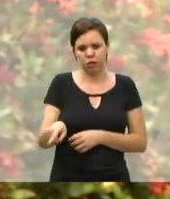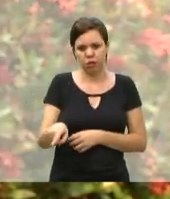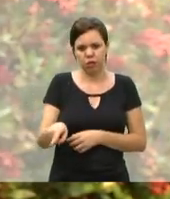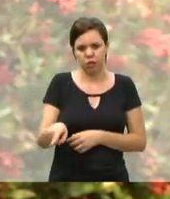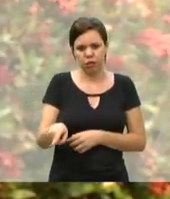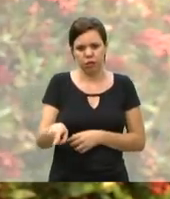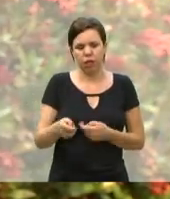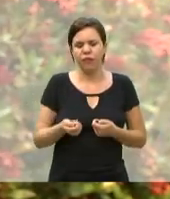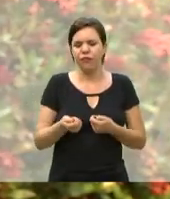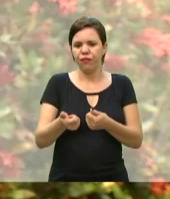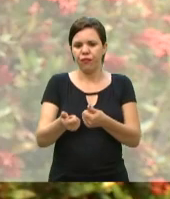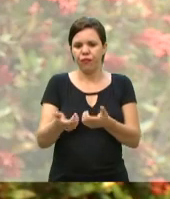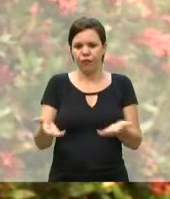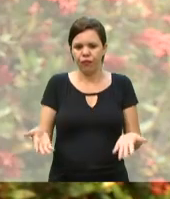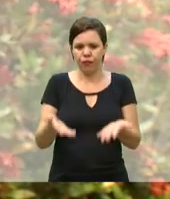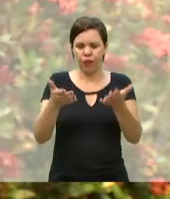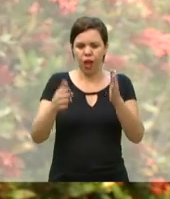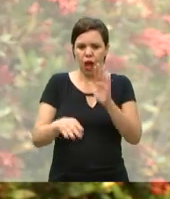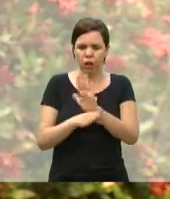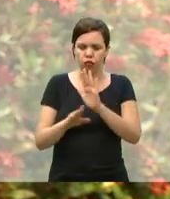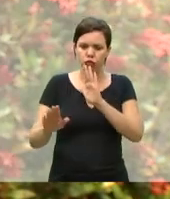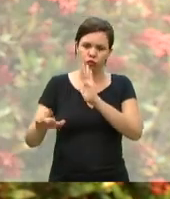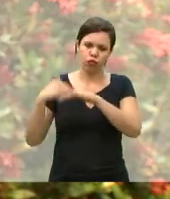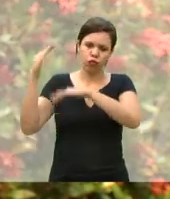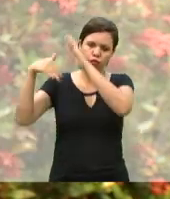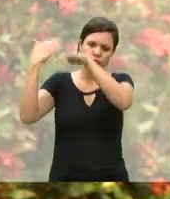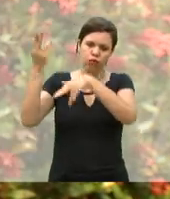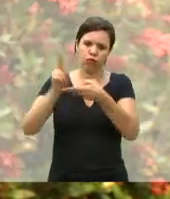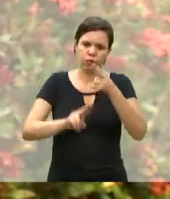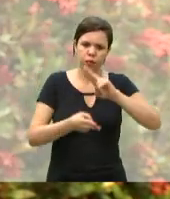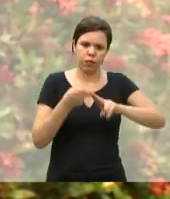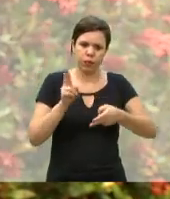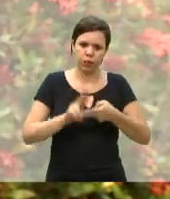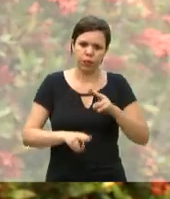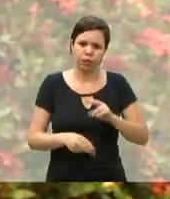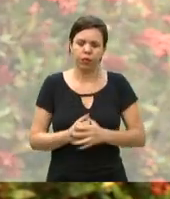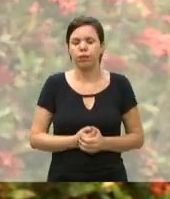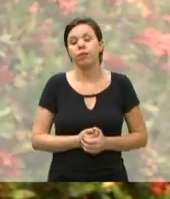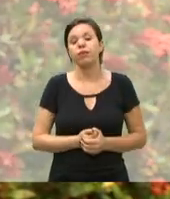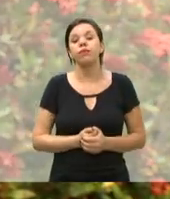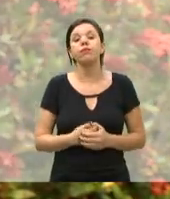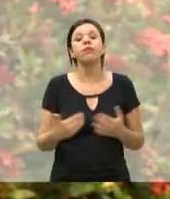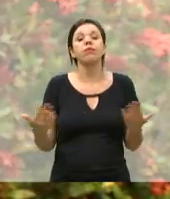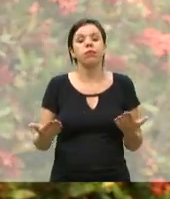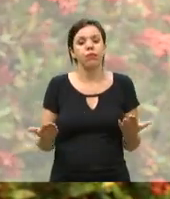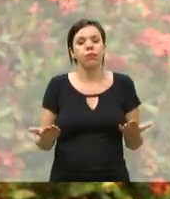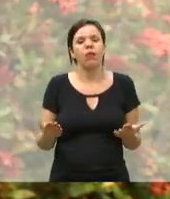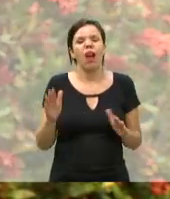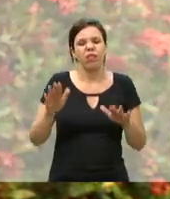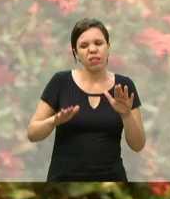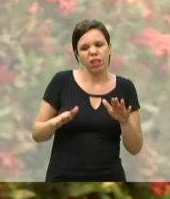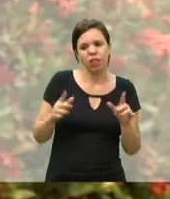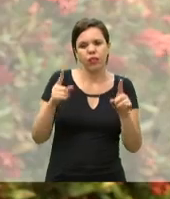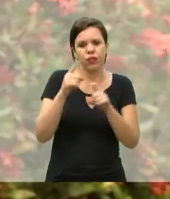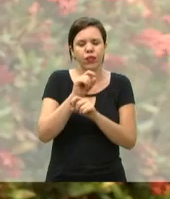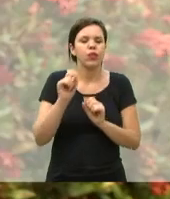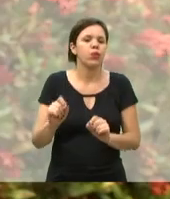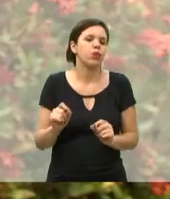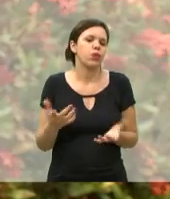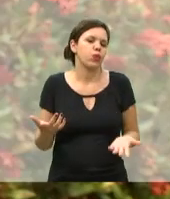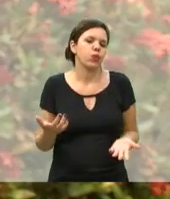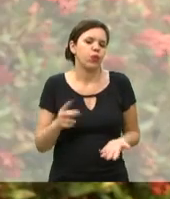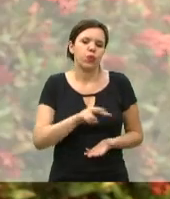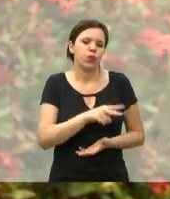que favorece o desenvolvimento de habilidades. Hoje é muito difícil você